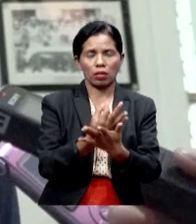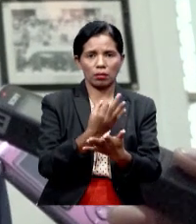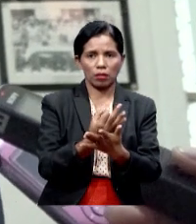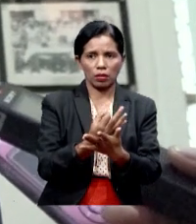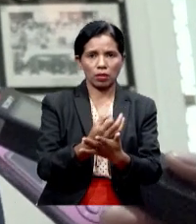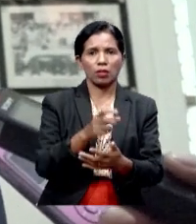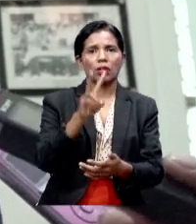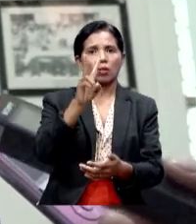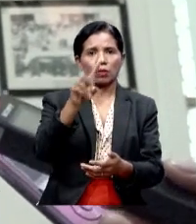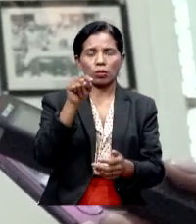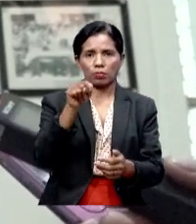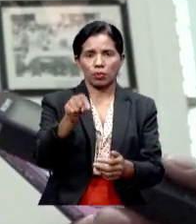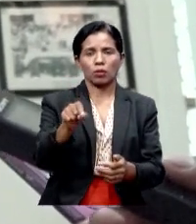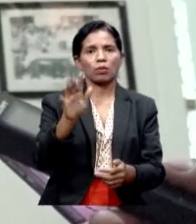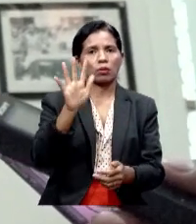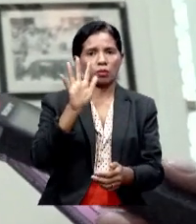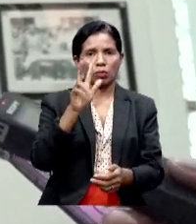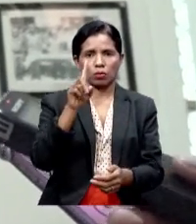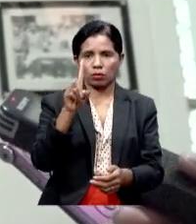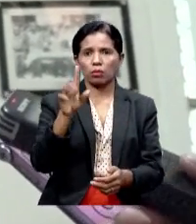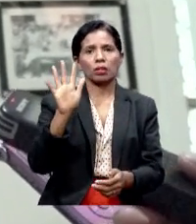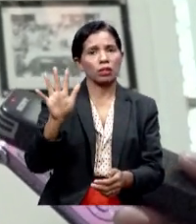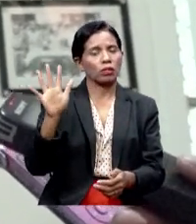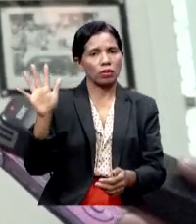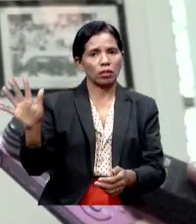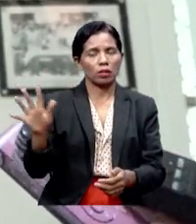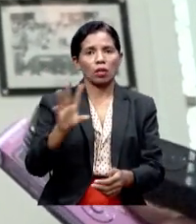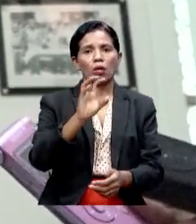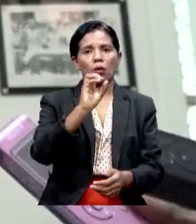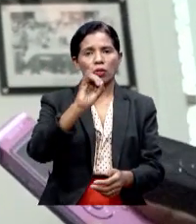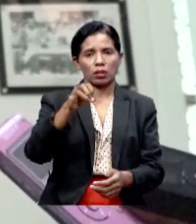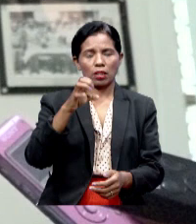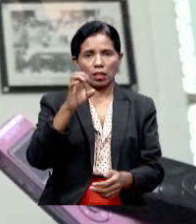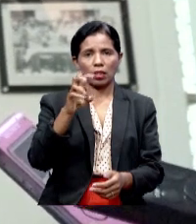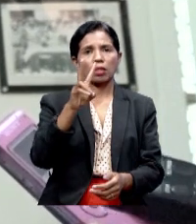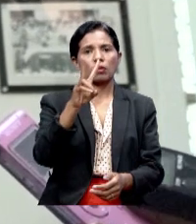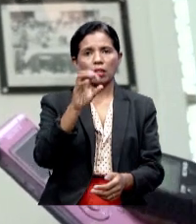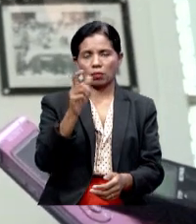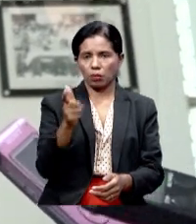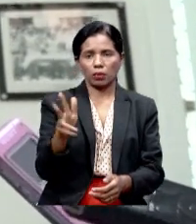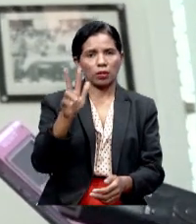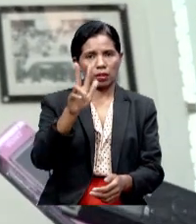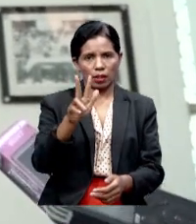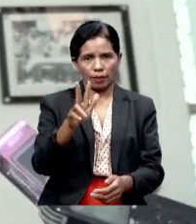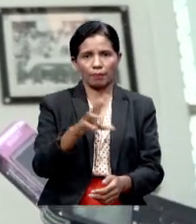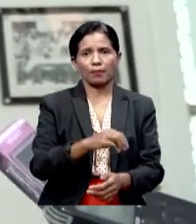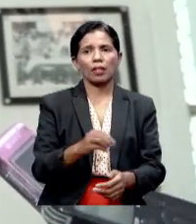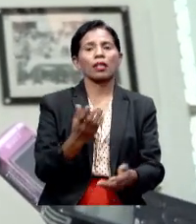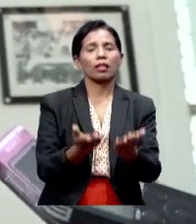2.155 bilhões e a orçamento original 2023 nian. Mas teto ida be un hawa